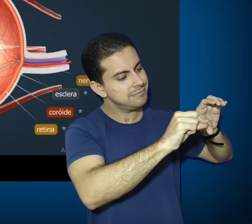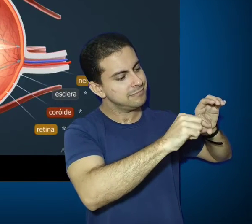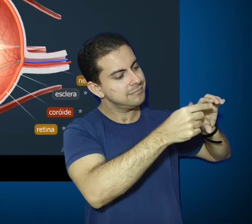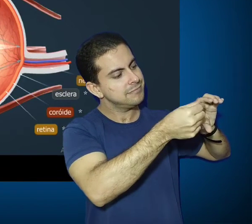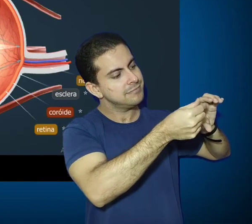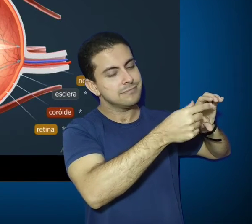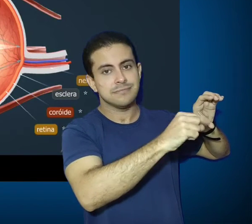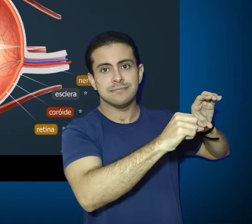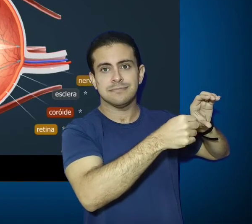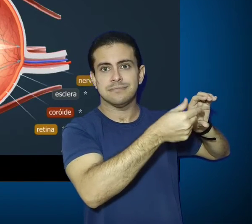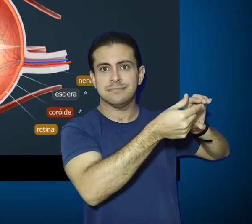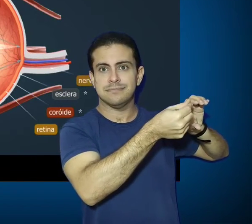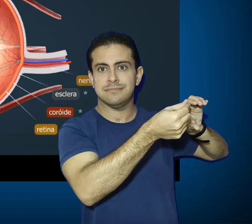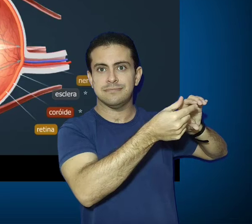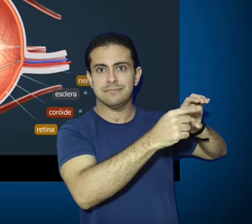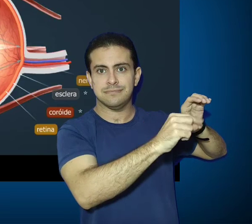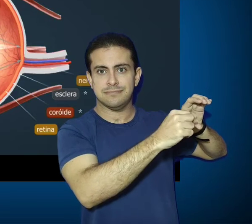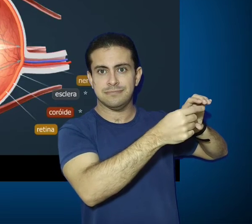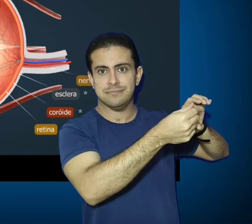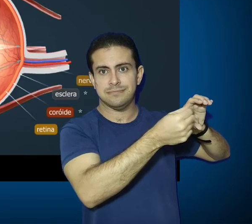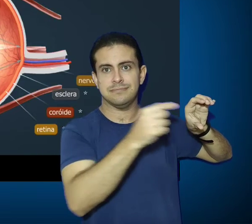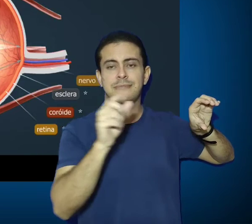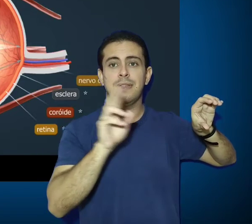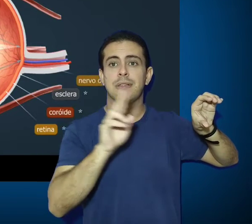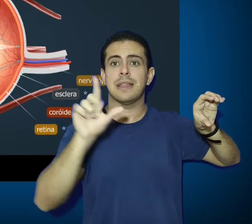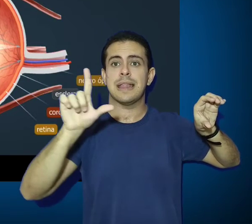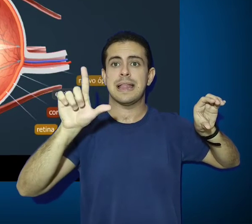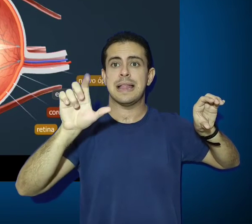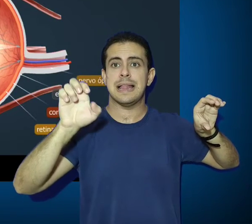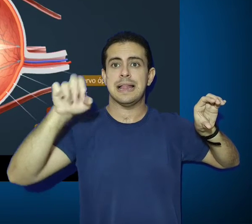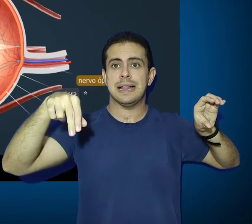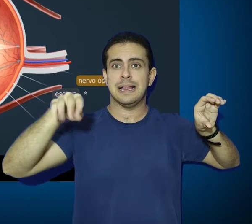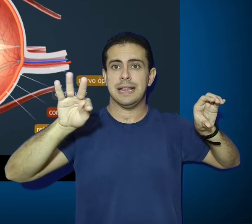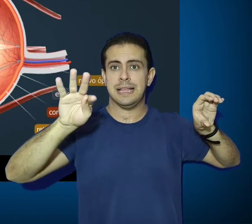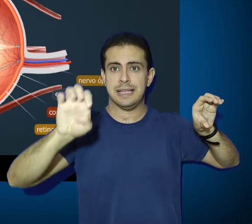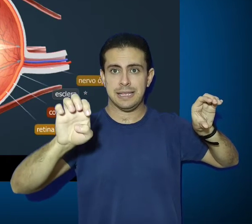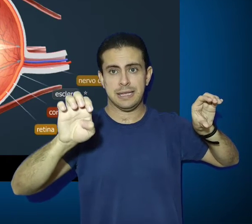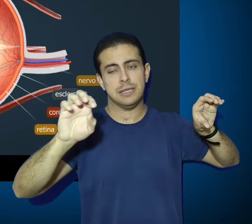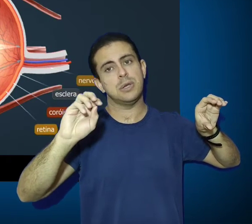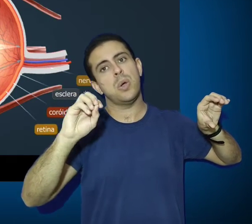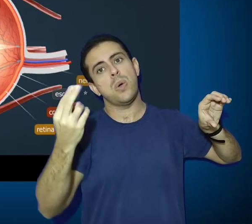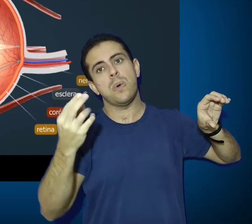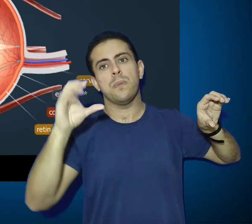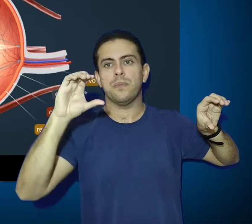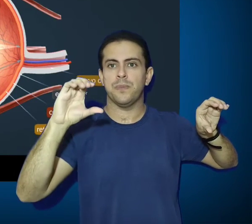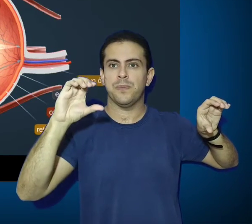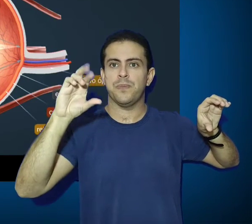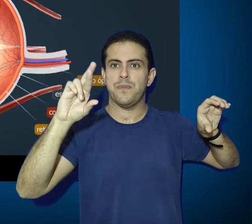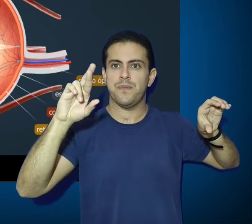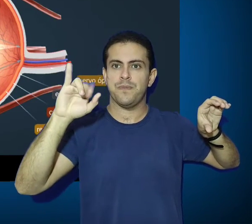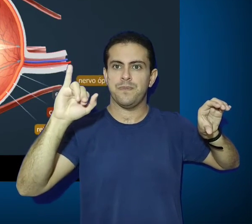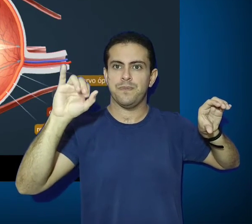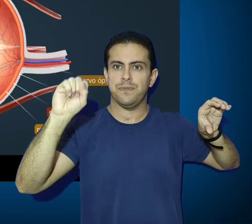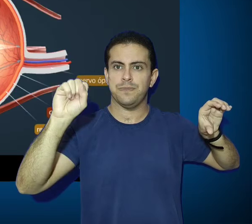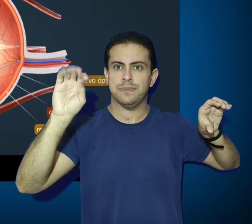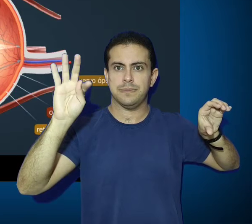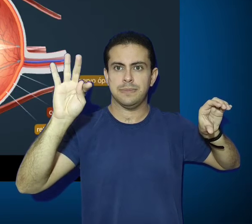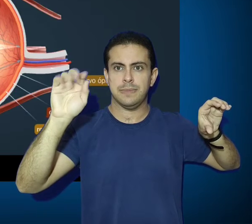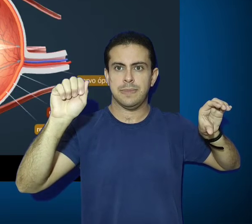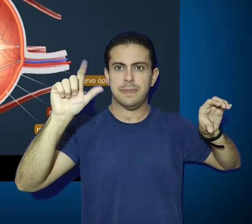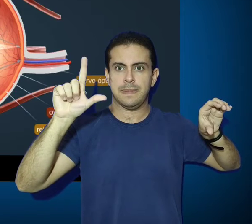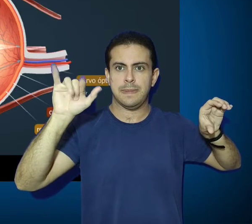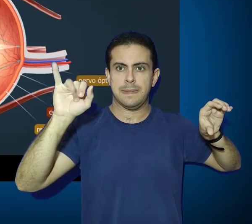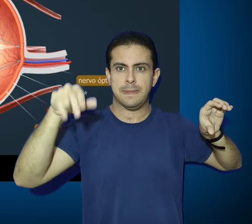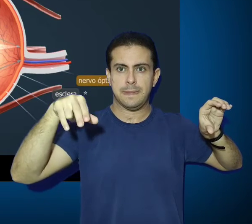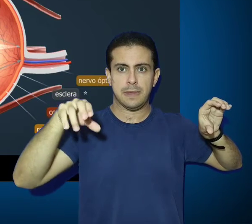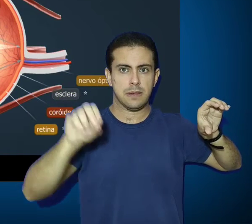a lente ou cristalino. Essa lente ou cristalino, vocês observam aqui dentro, é uma estrutura, é